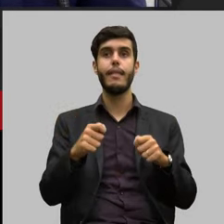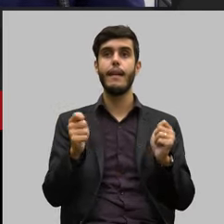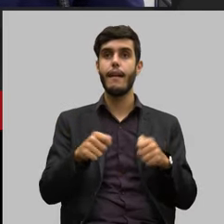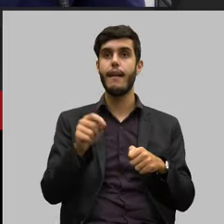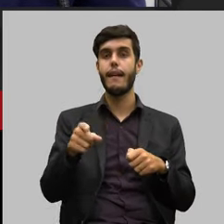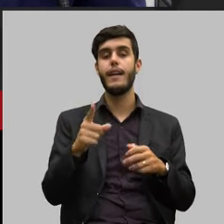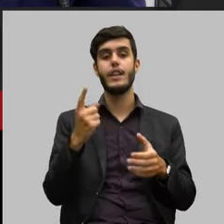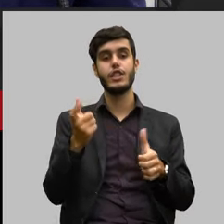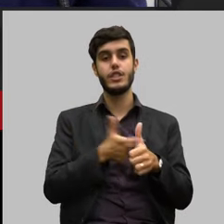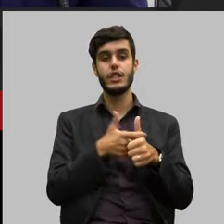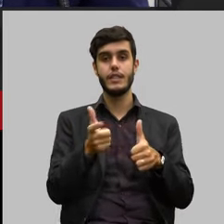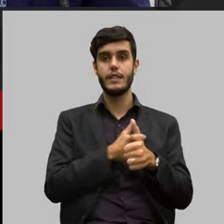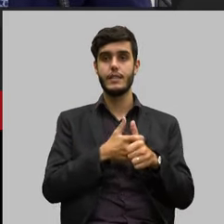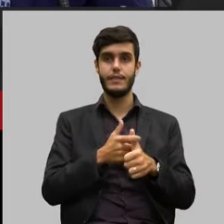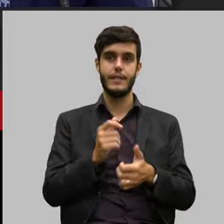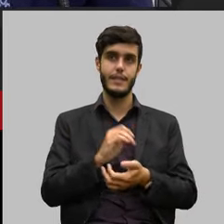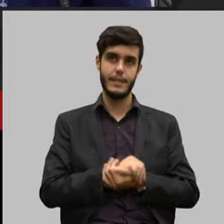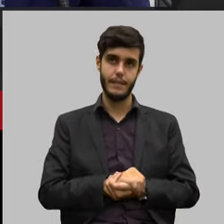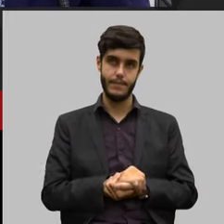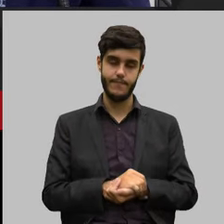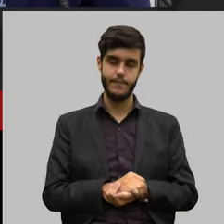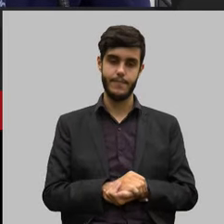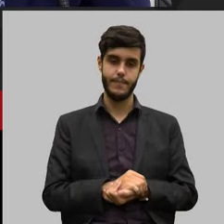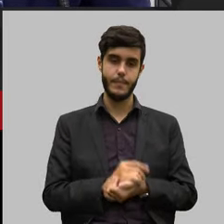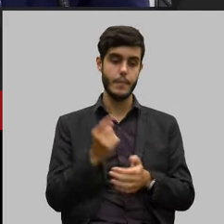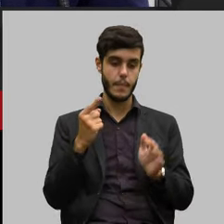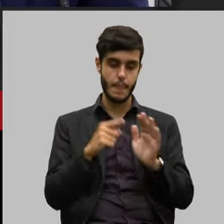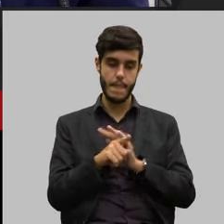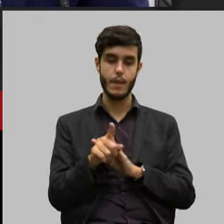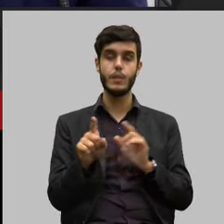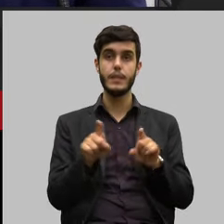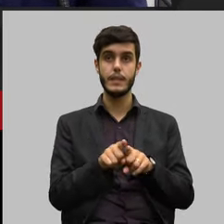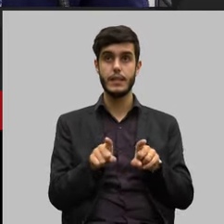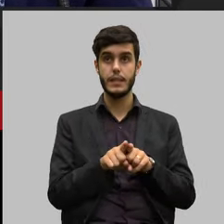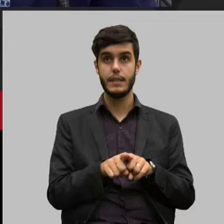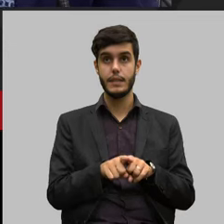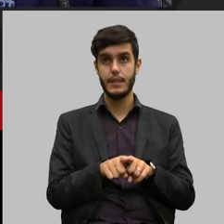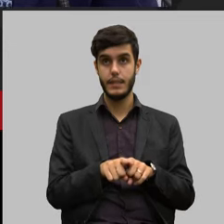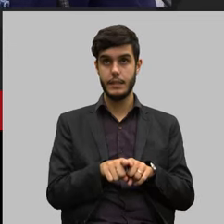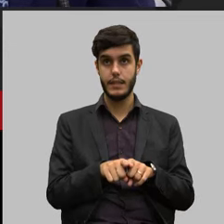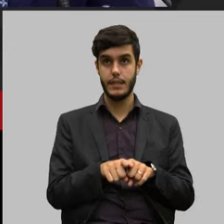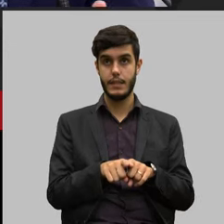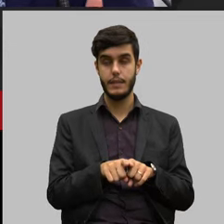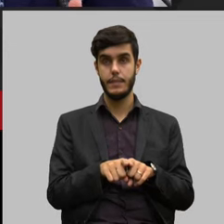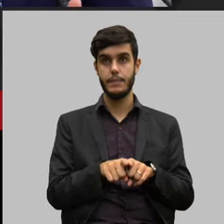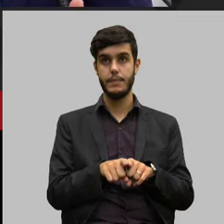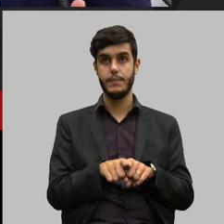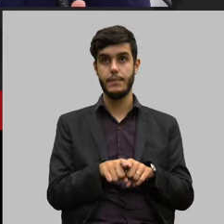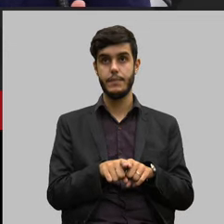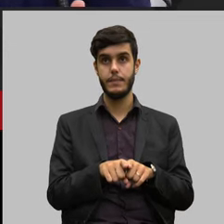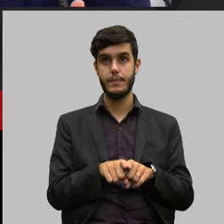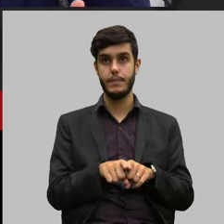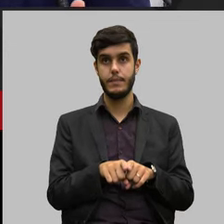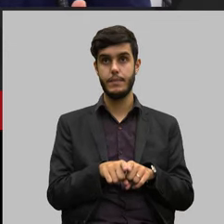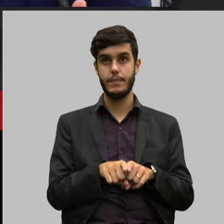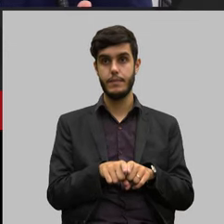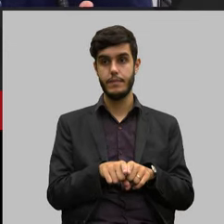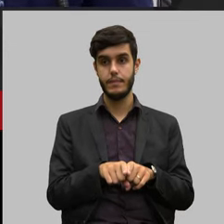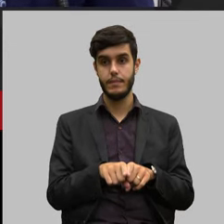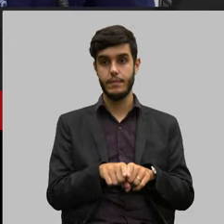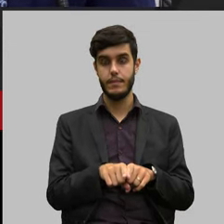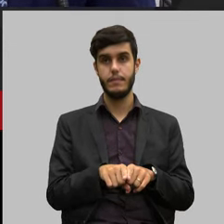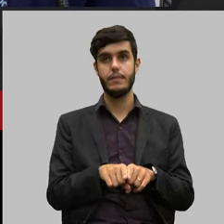da dívida e uma pergunta curta e grossa né a gente fica